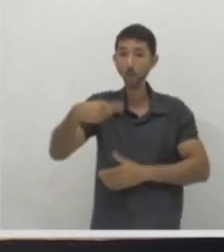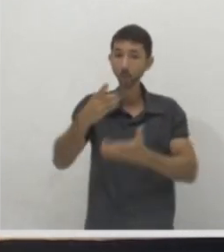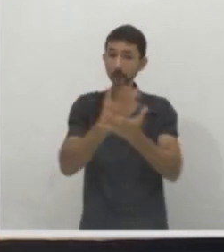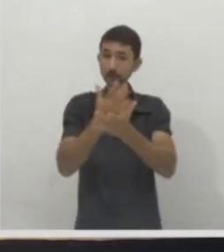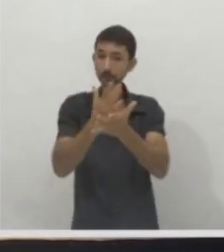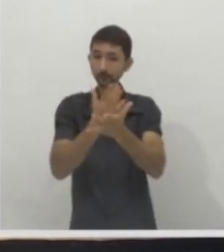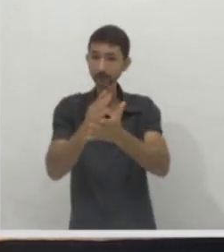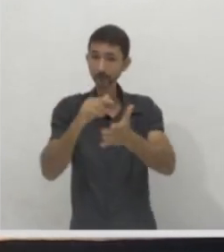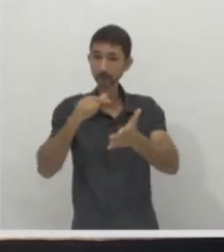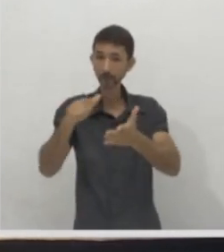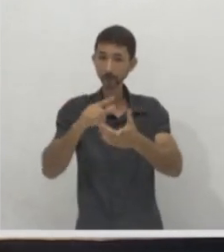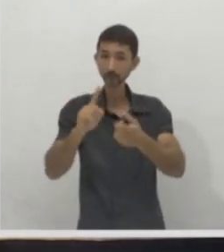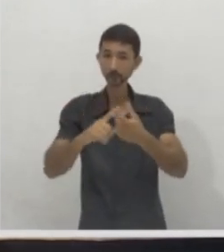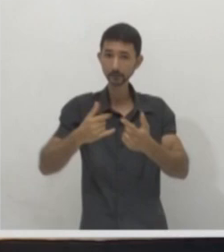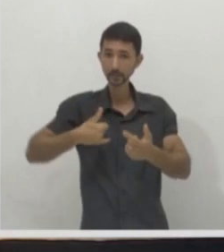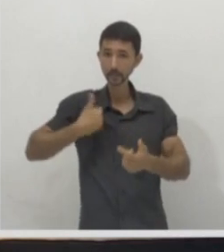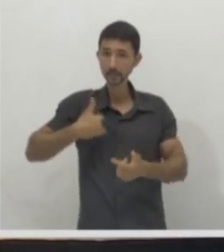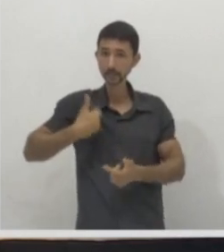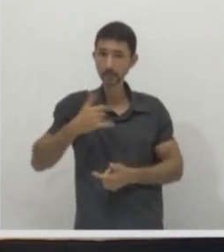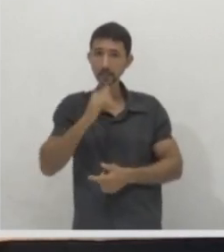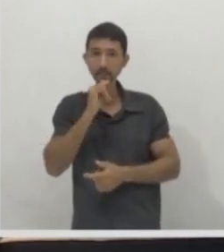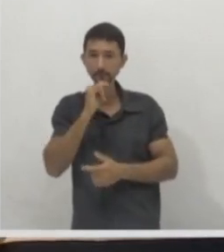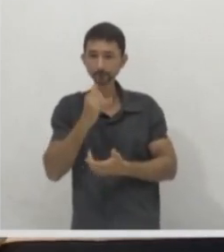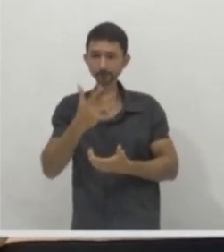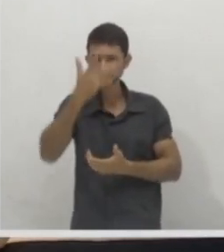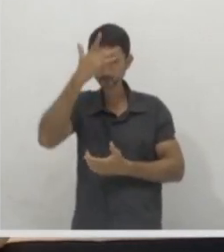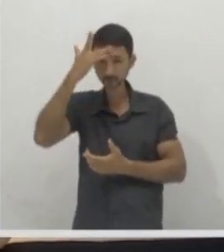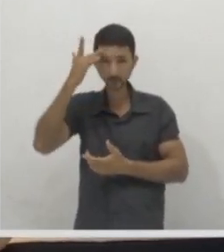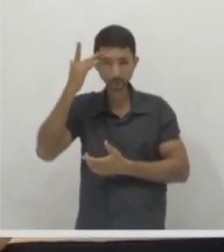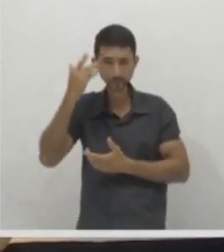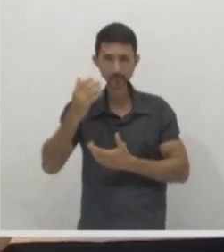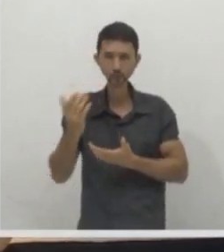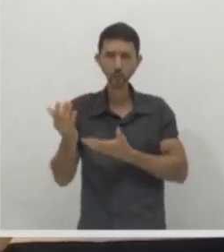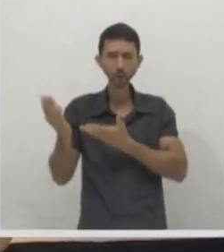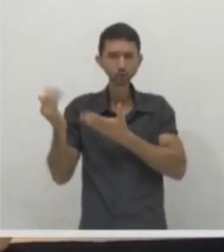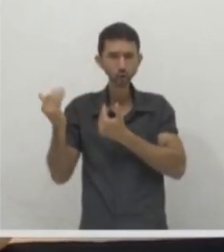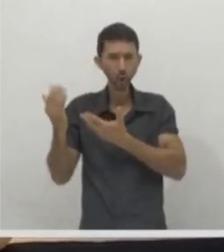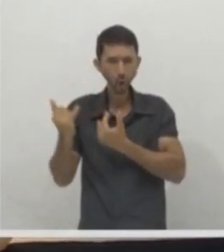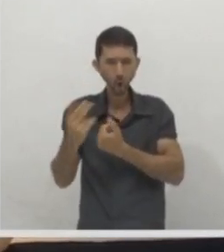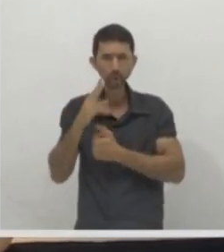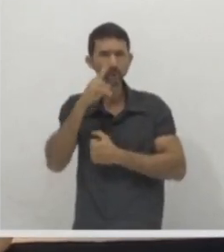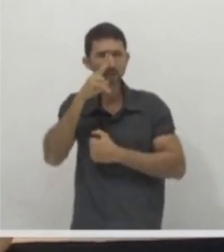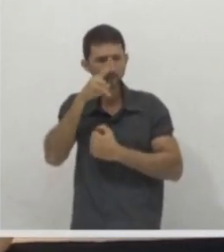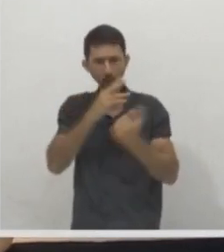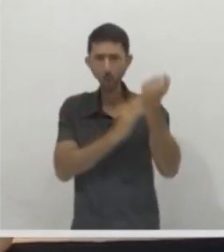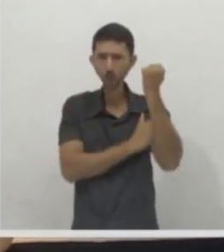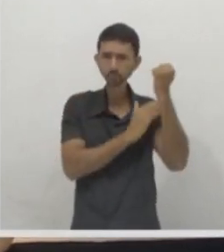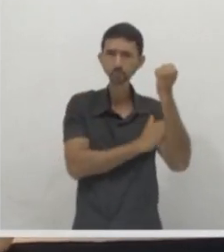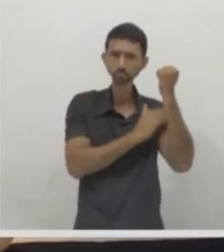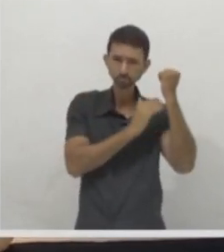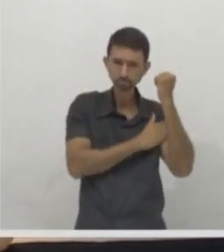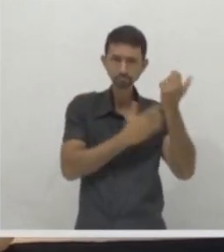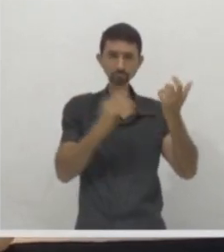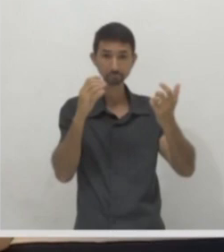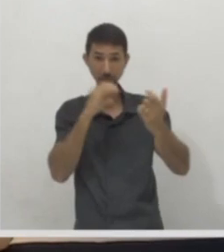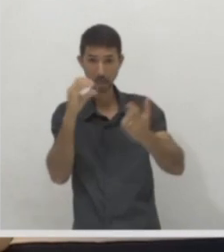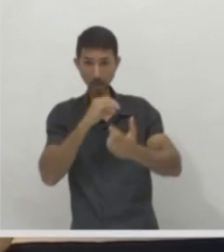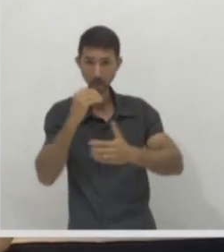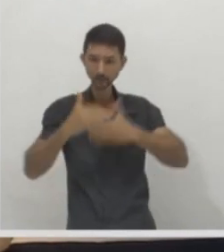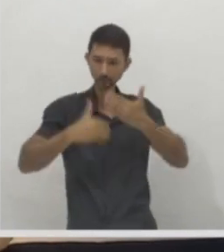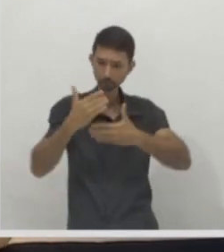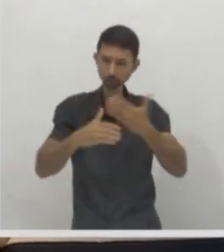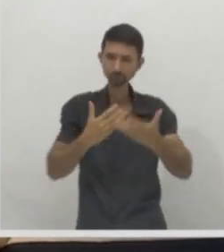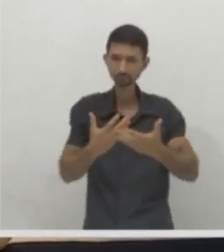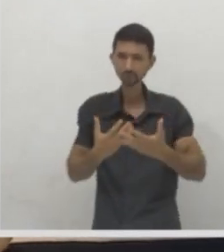é através da idade. Pessoas mais jovens, né, mais fortes, mais ágeis, né,